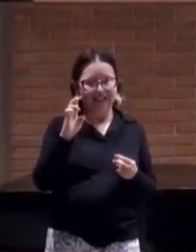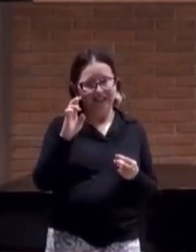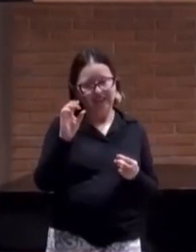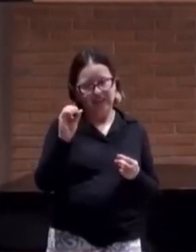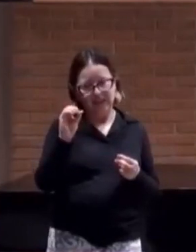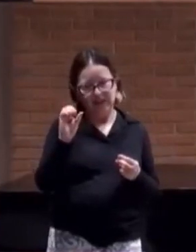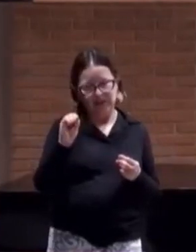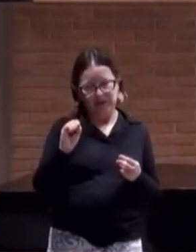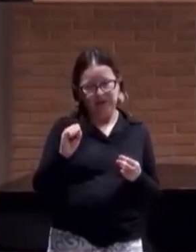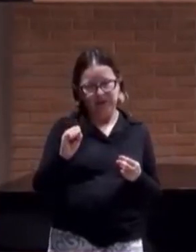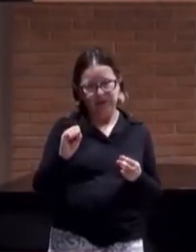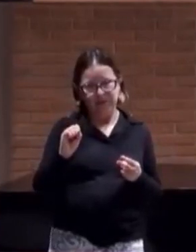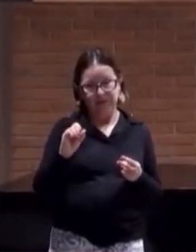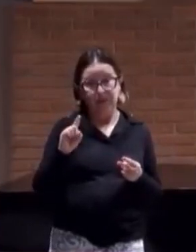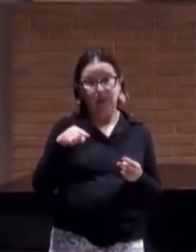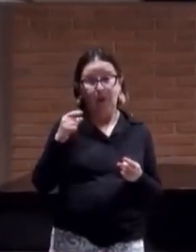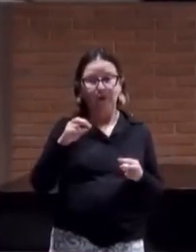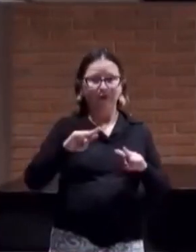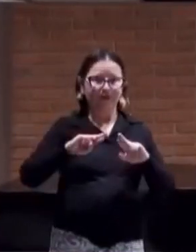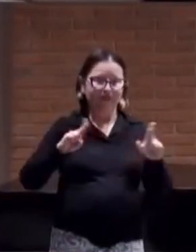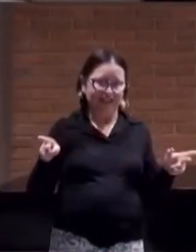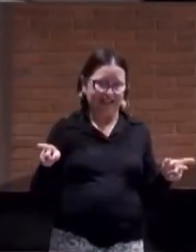Heteros é outro diferente.